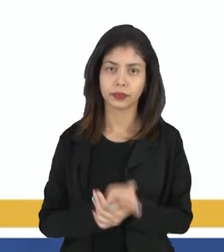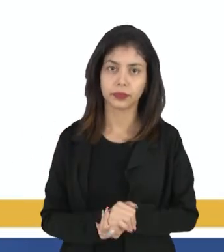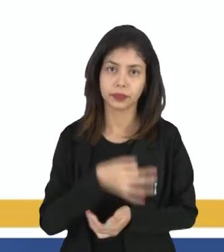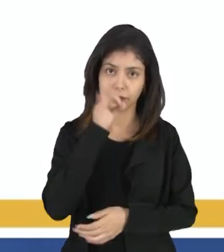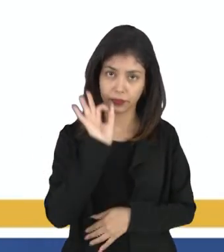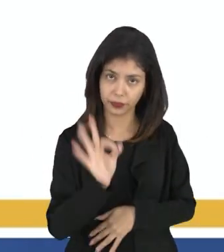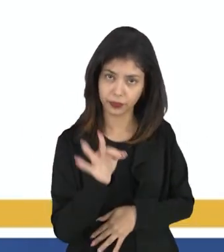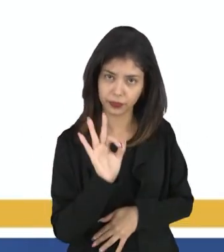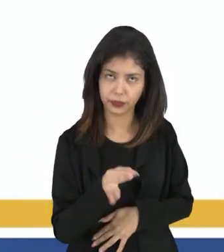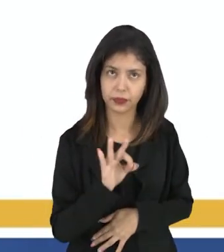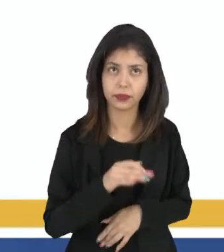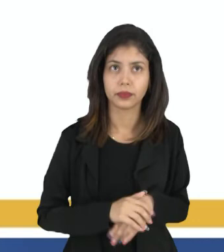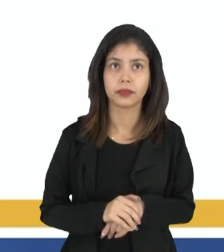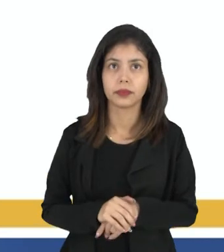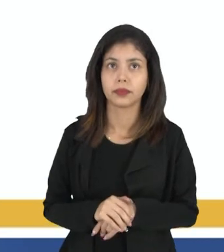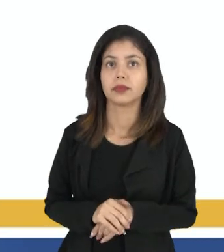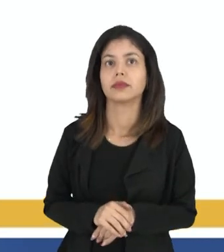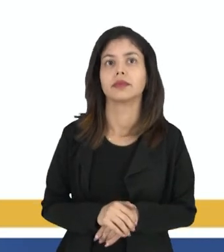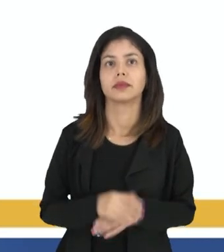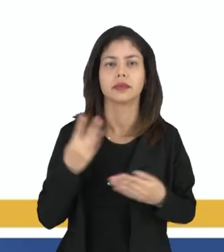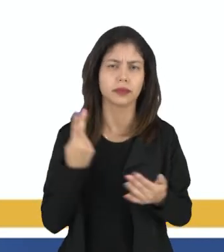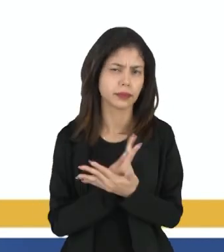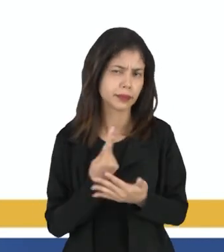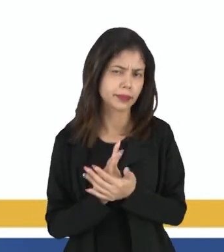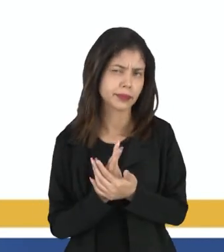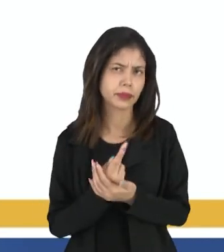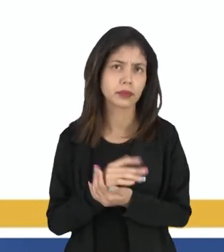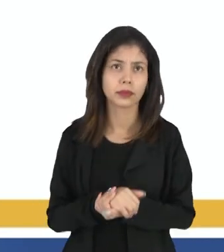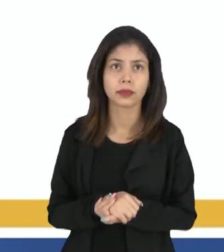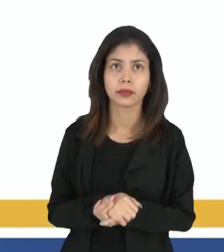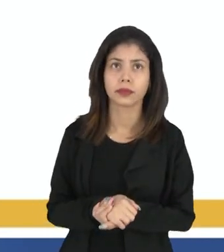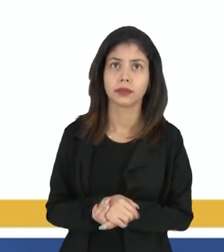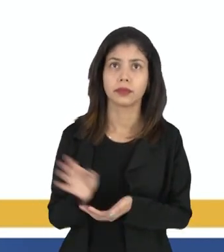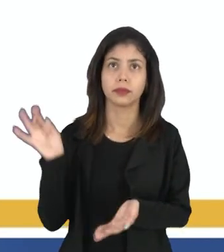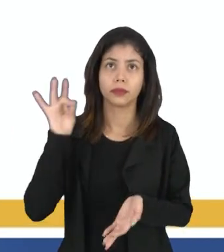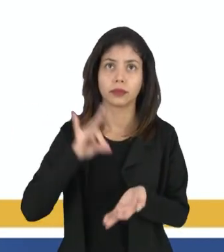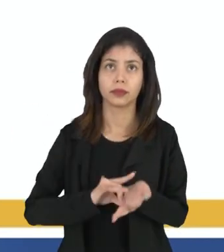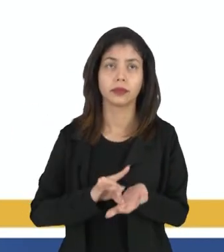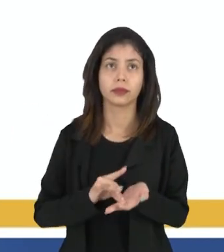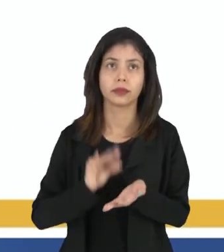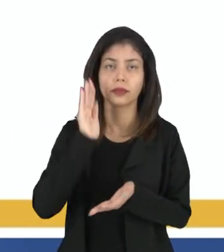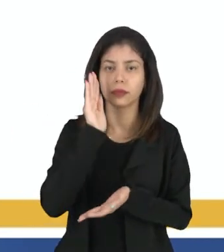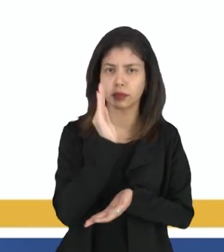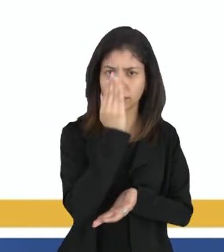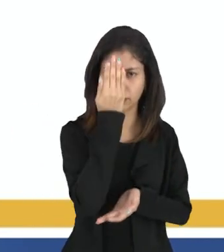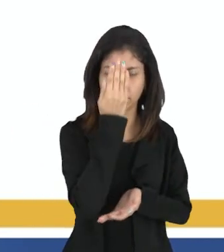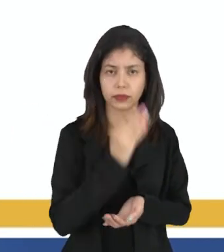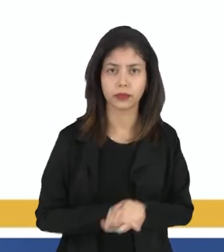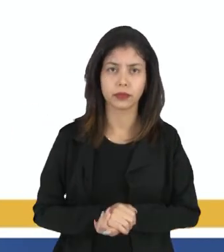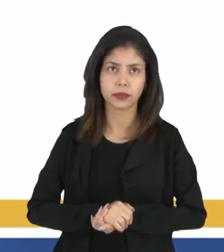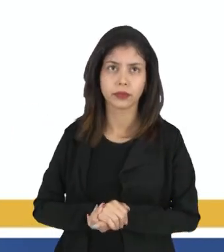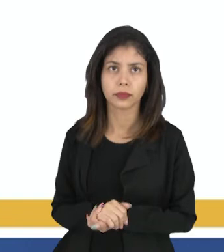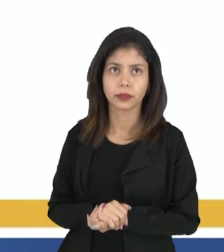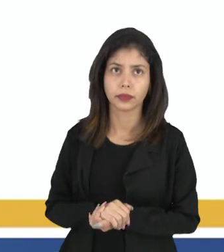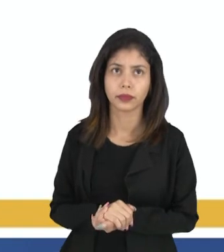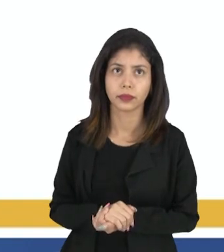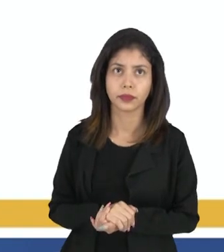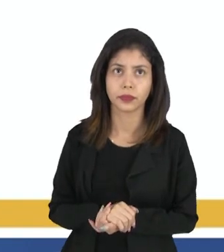está correta ou está incorreta? True, verdadeiro ou